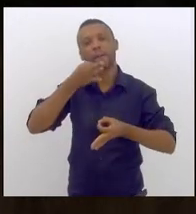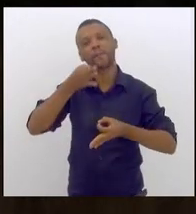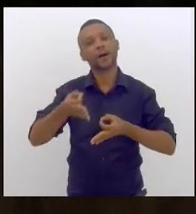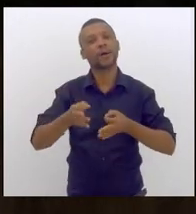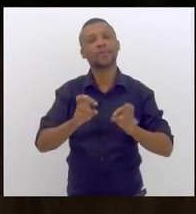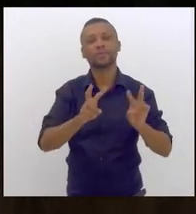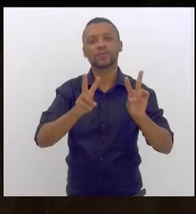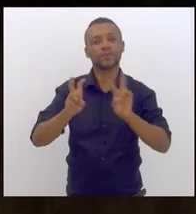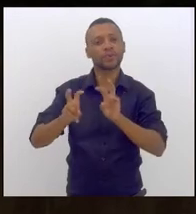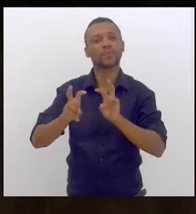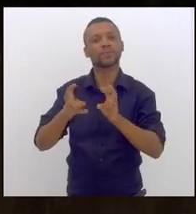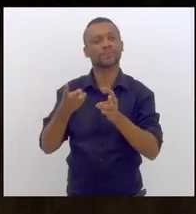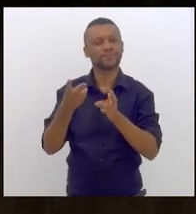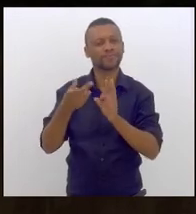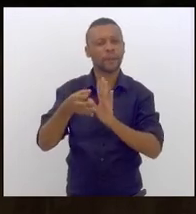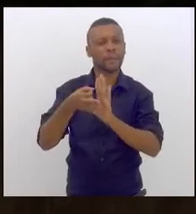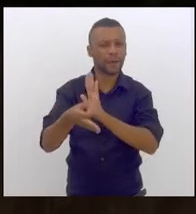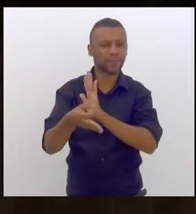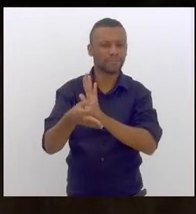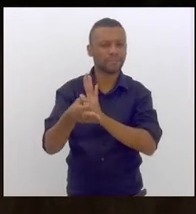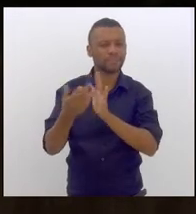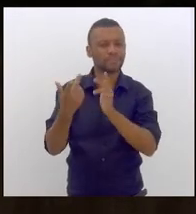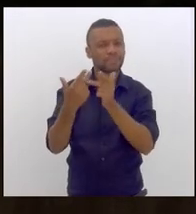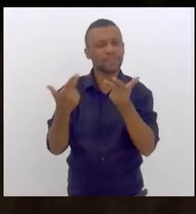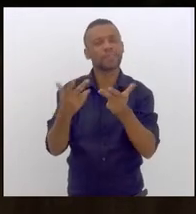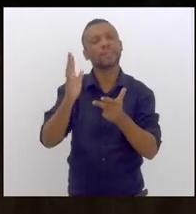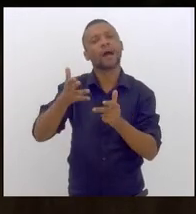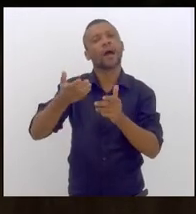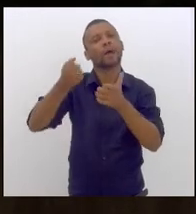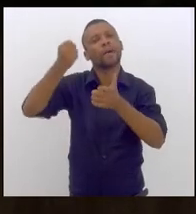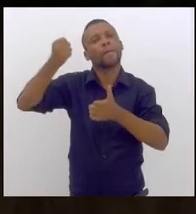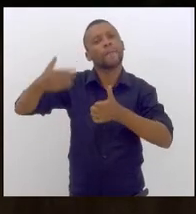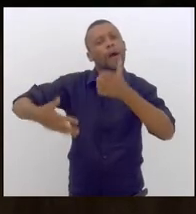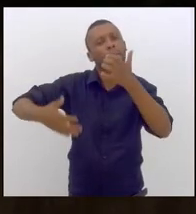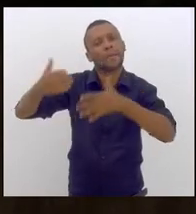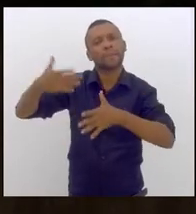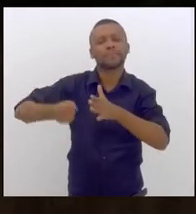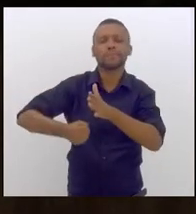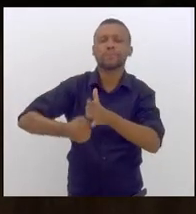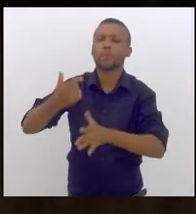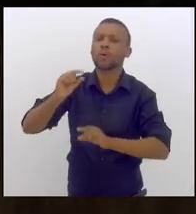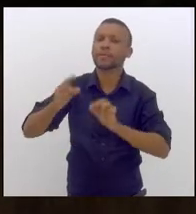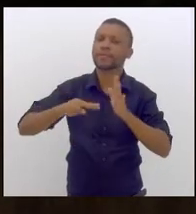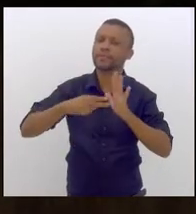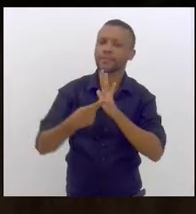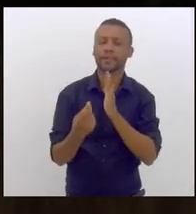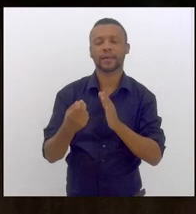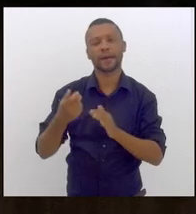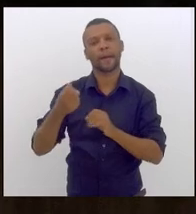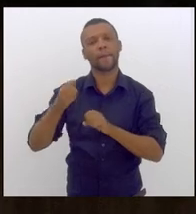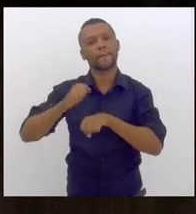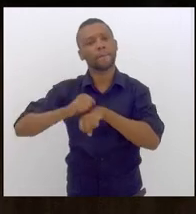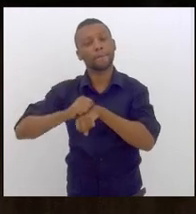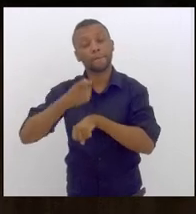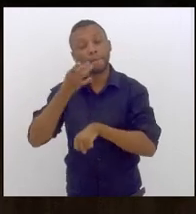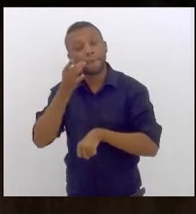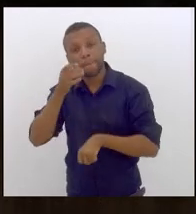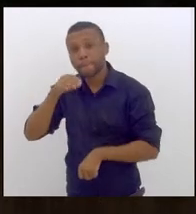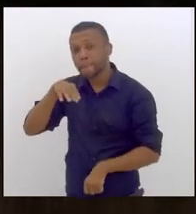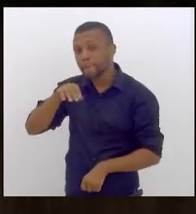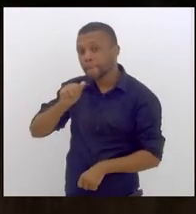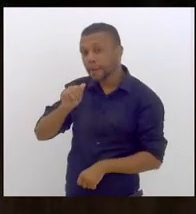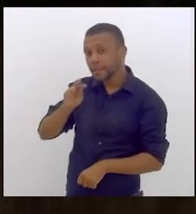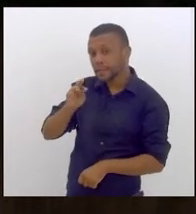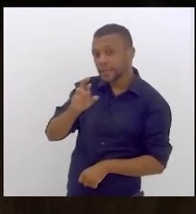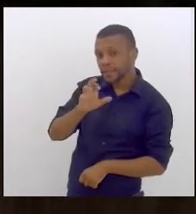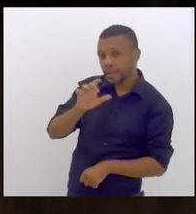dessa natureza. Já expliquei várias vezes o que é material, o que é imaterial, o que